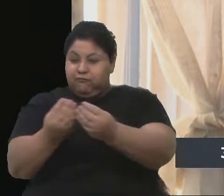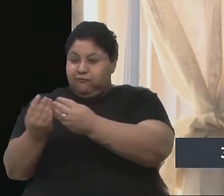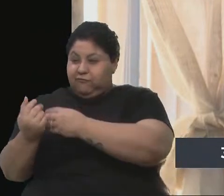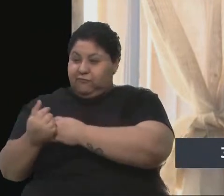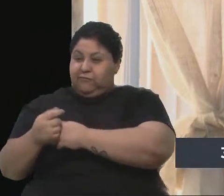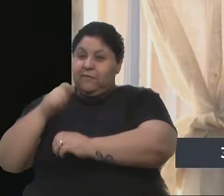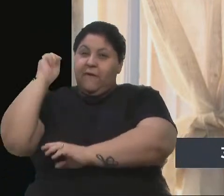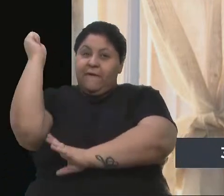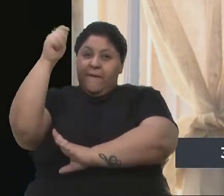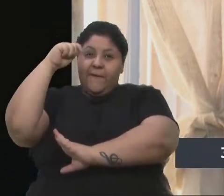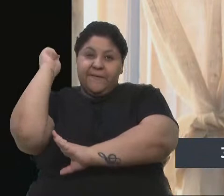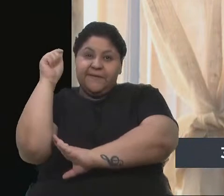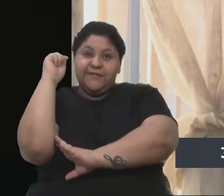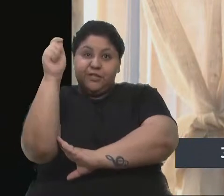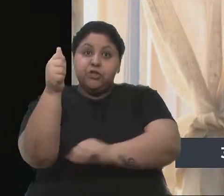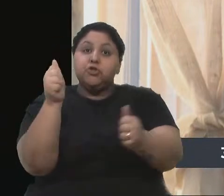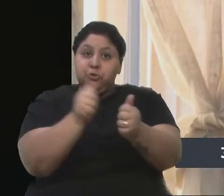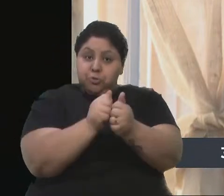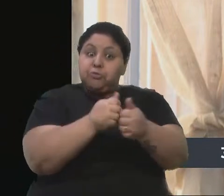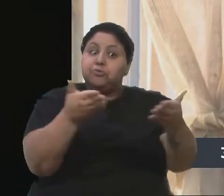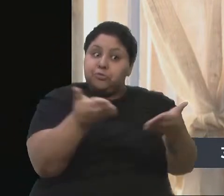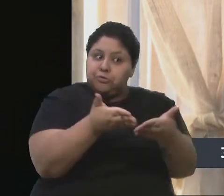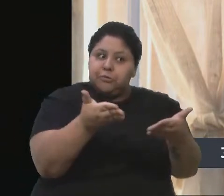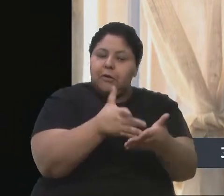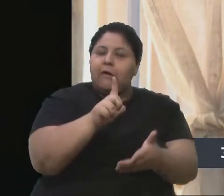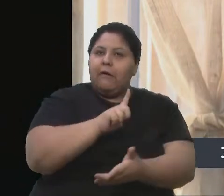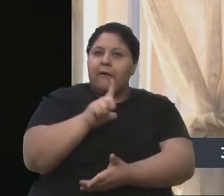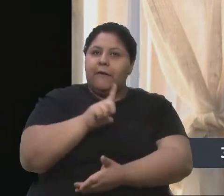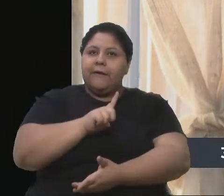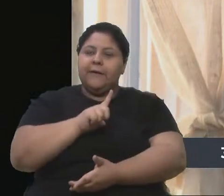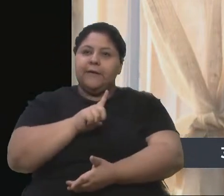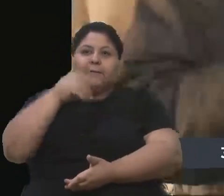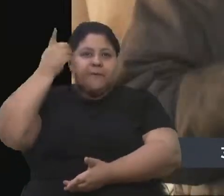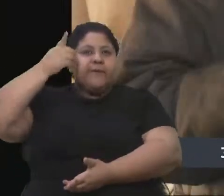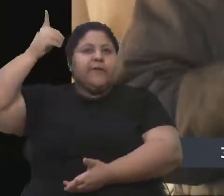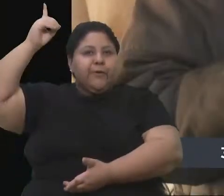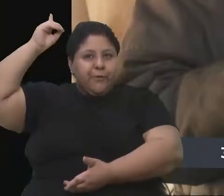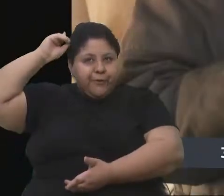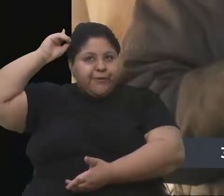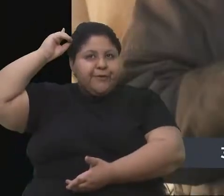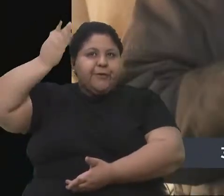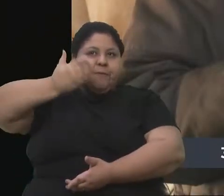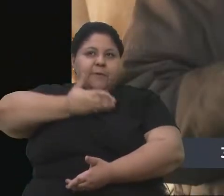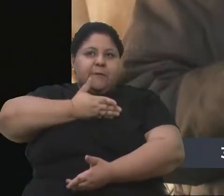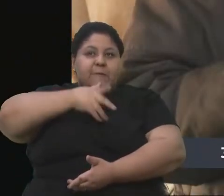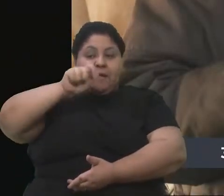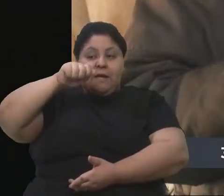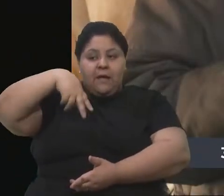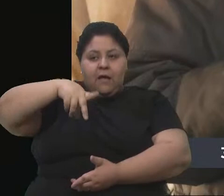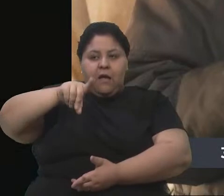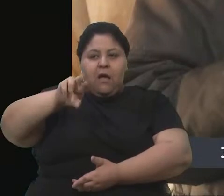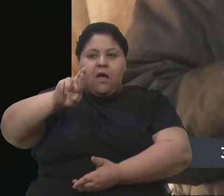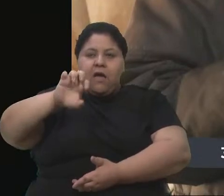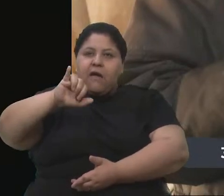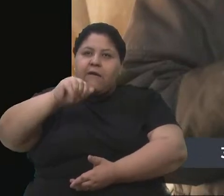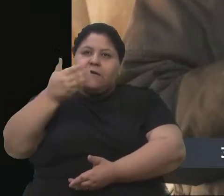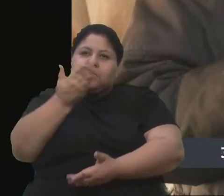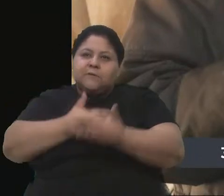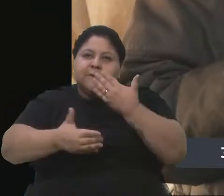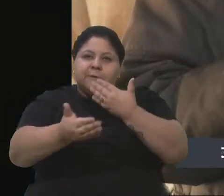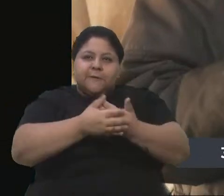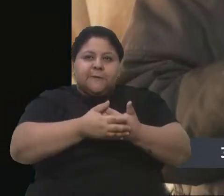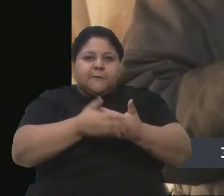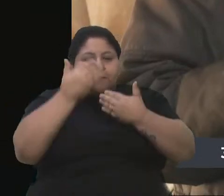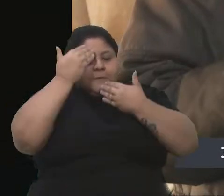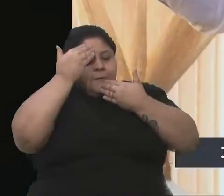amiga Andréia Oliveira e também o vereador Lucas Dil. Então, a todos eles, o nosso agradecimento.